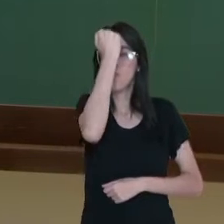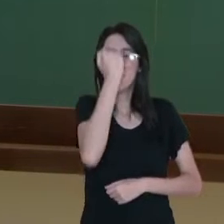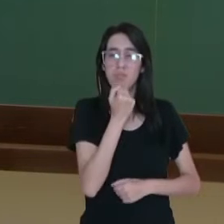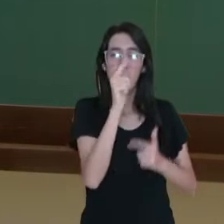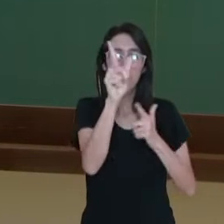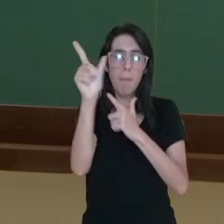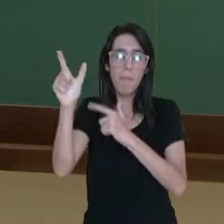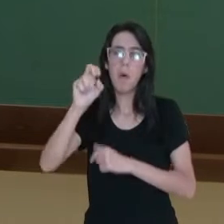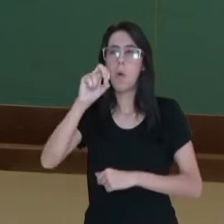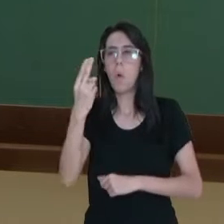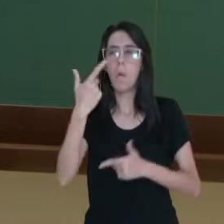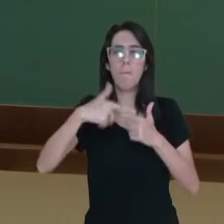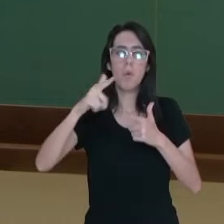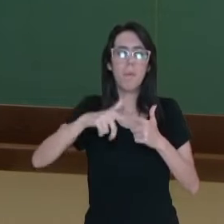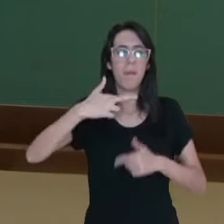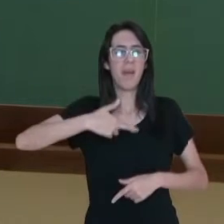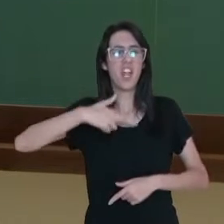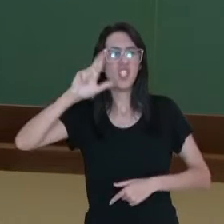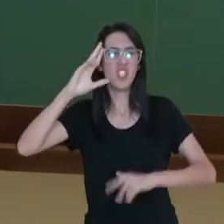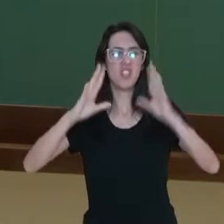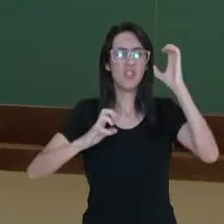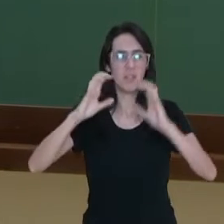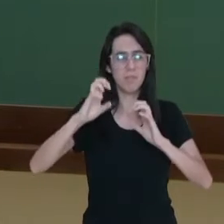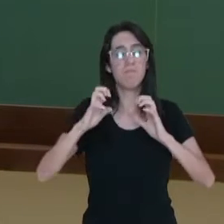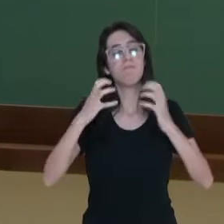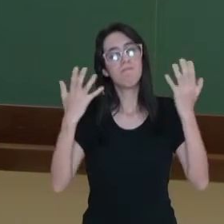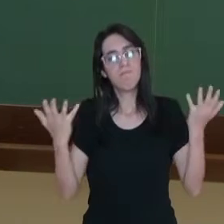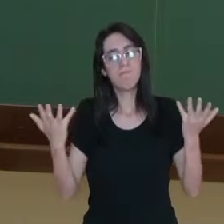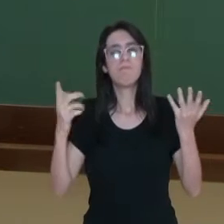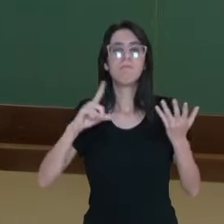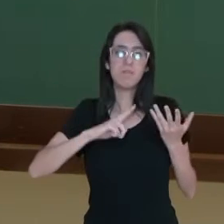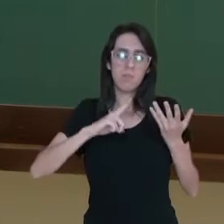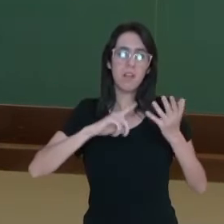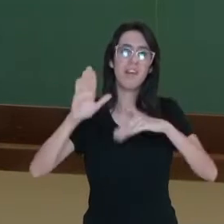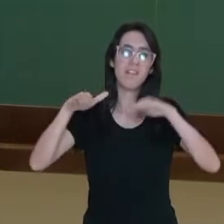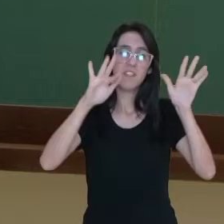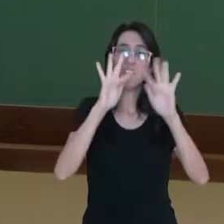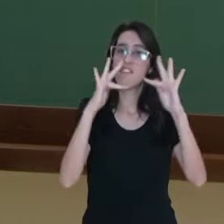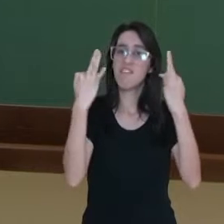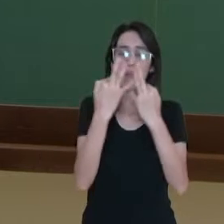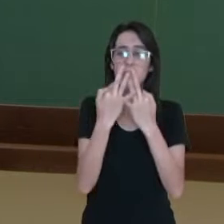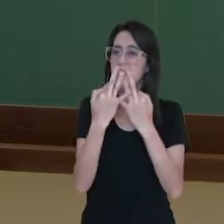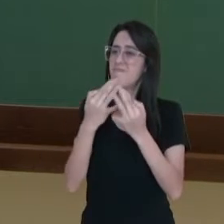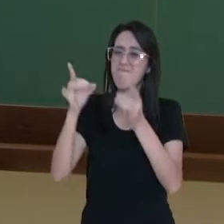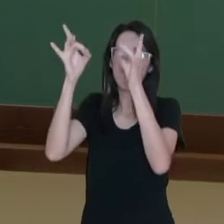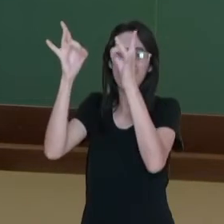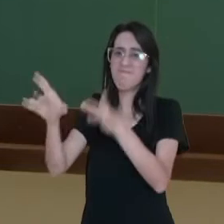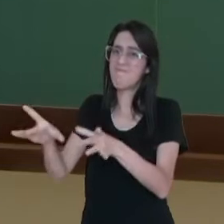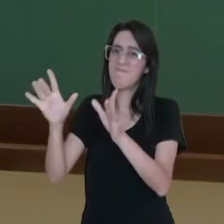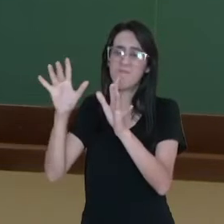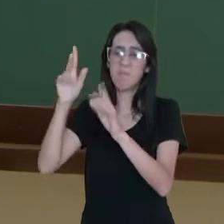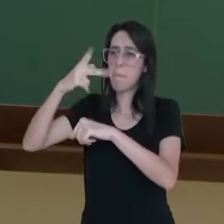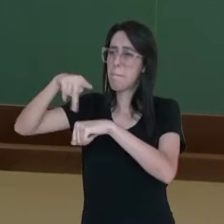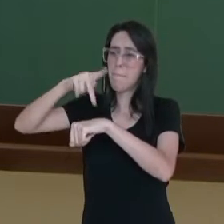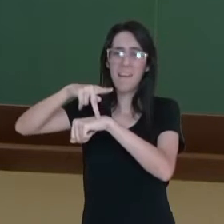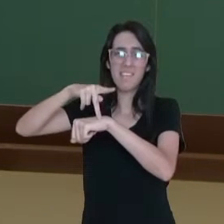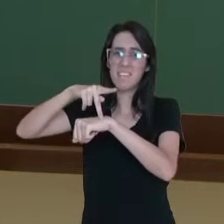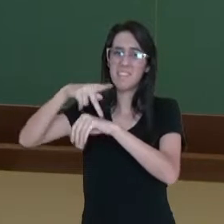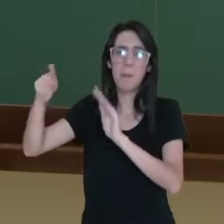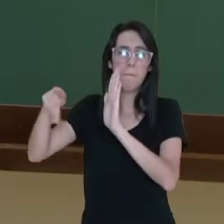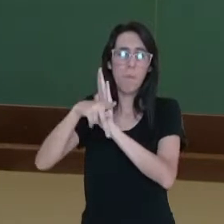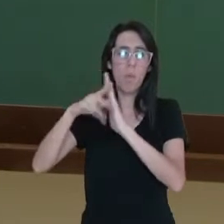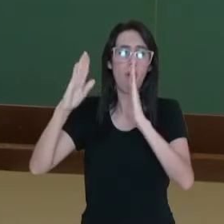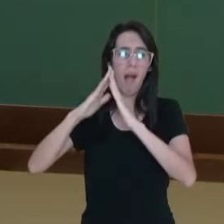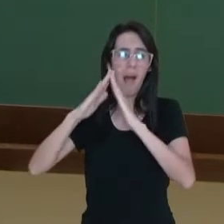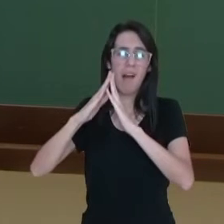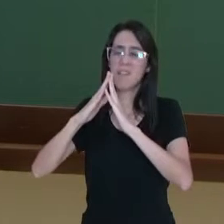conflito religioso. Então são vários motivos pelos quais essas pessoas se obrigam a sair do seu país, de suas